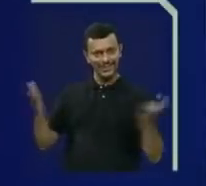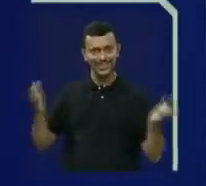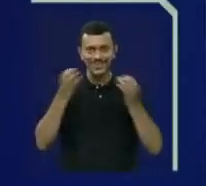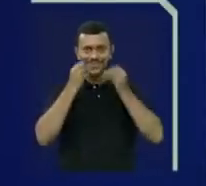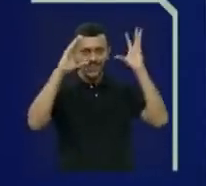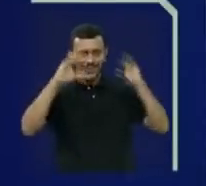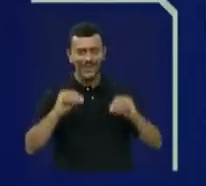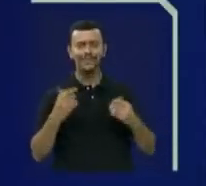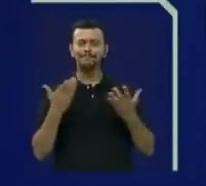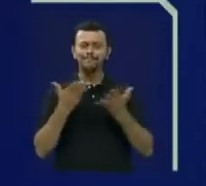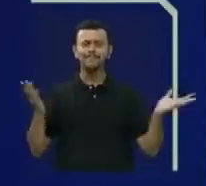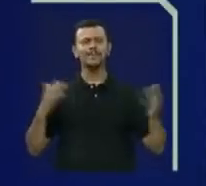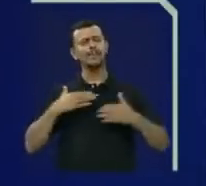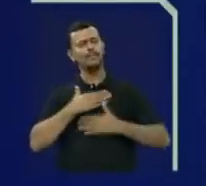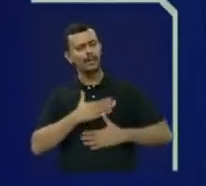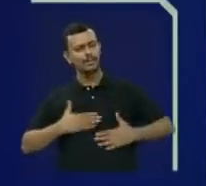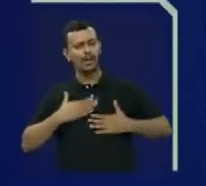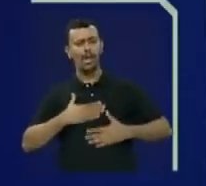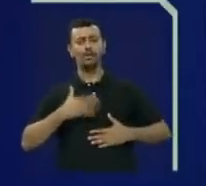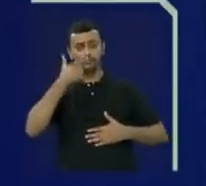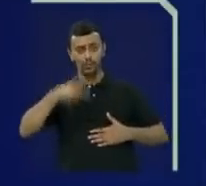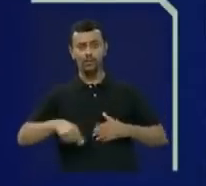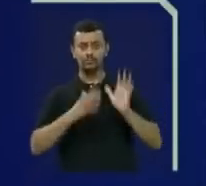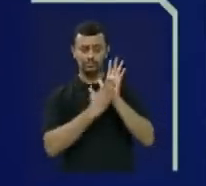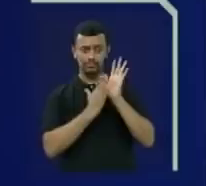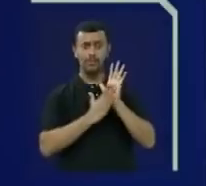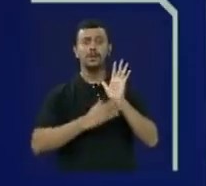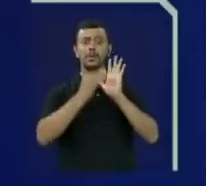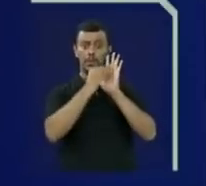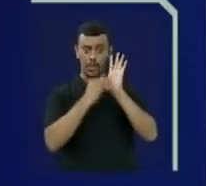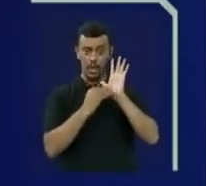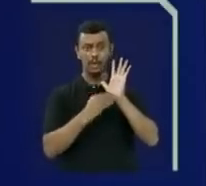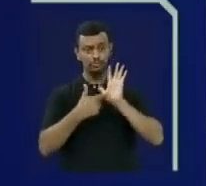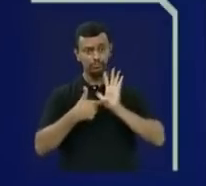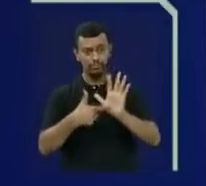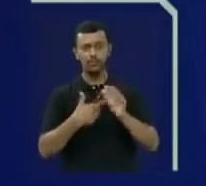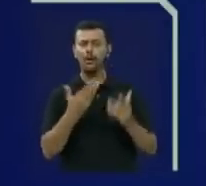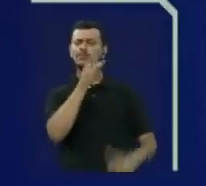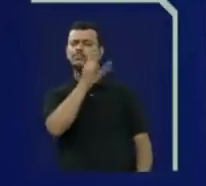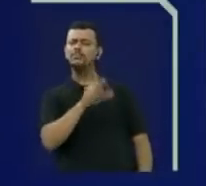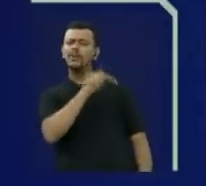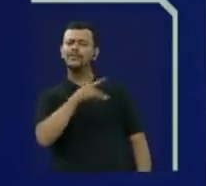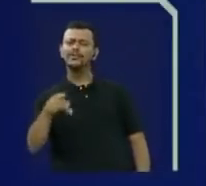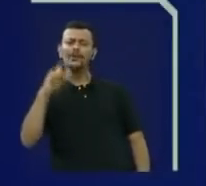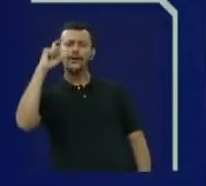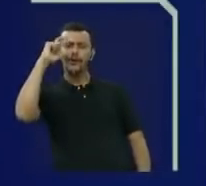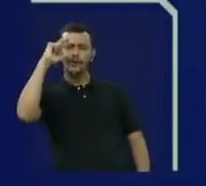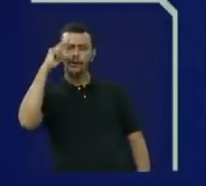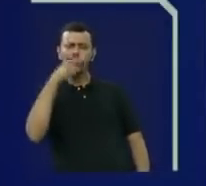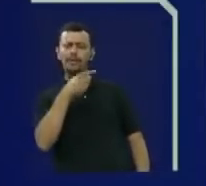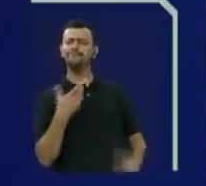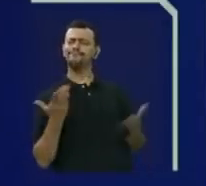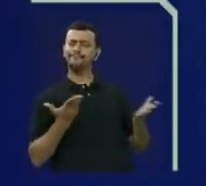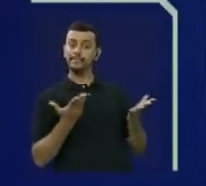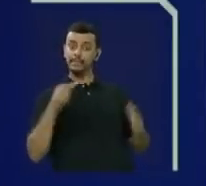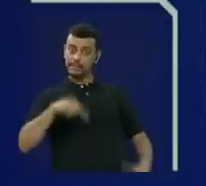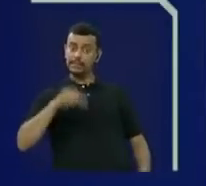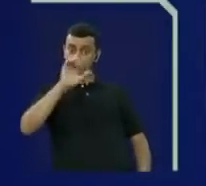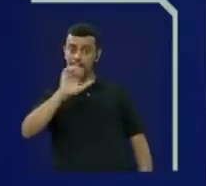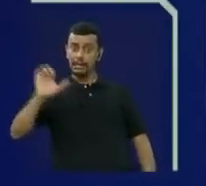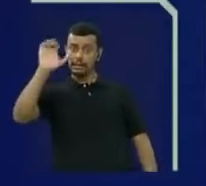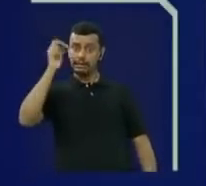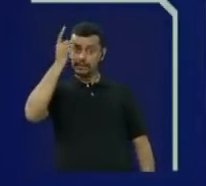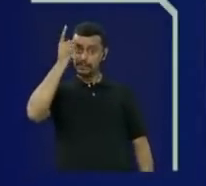estar aqui em levar as nossas propostas adiante. Professora Lizete, o Estado de São Paulo recebeu